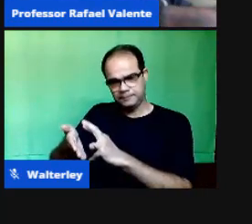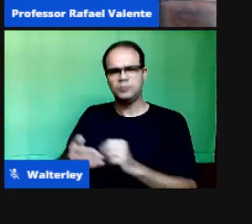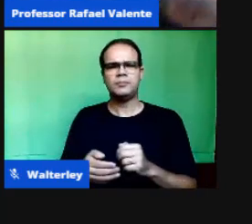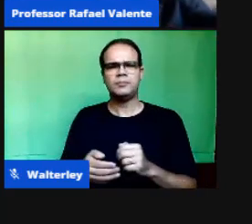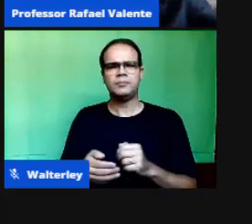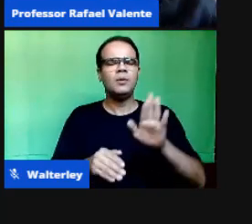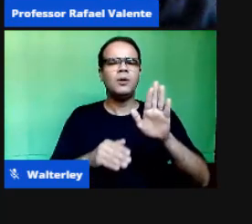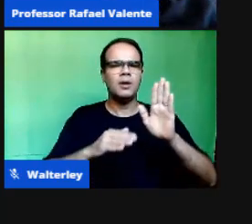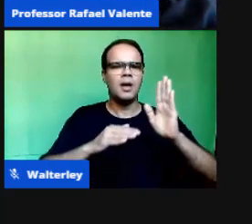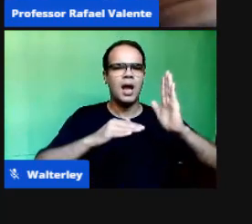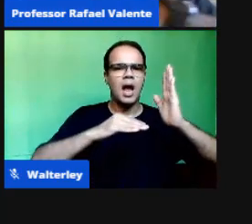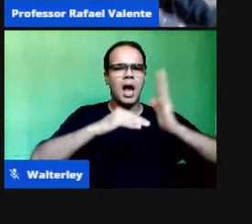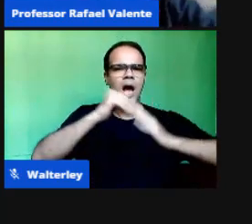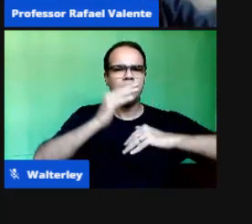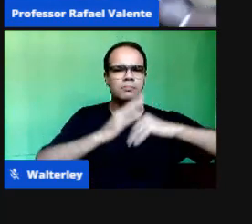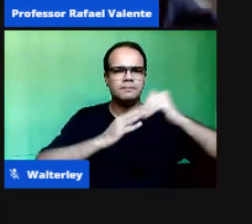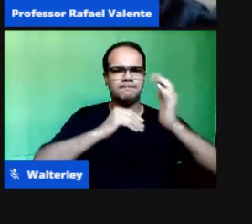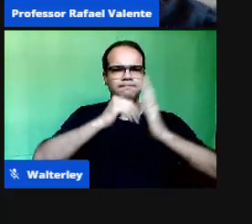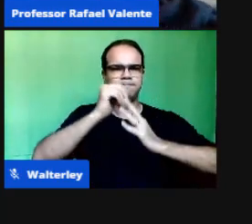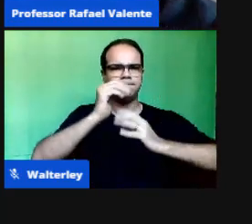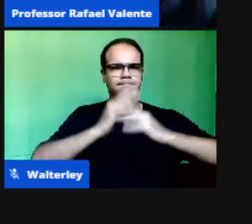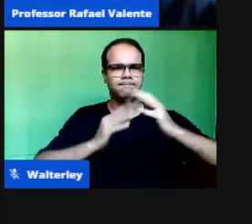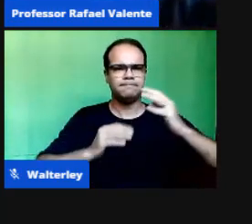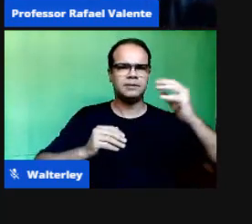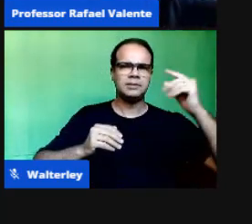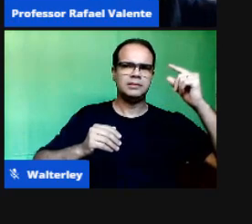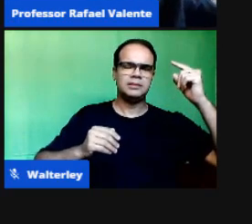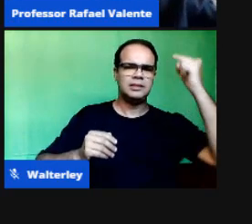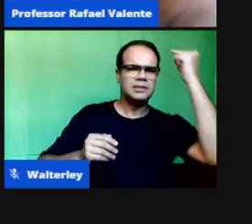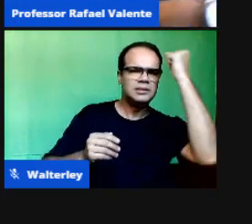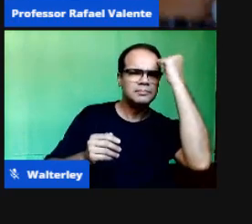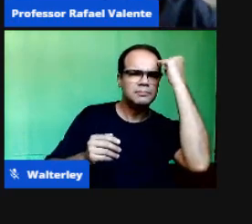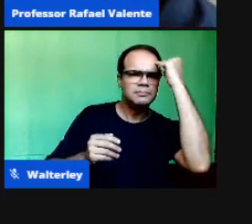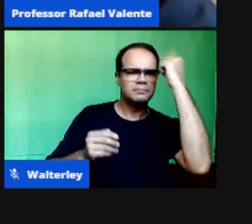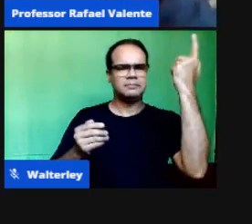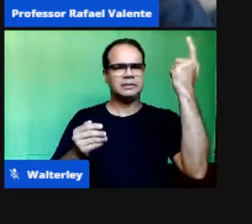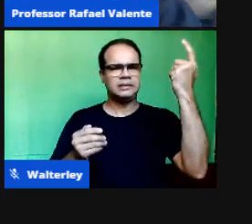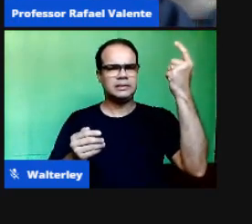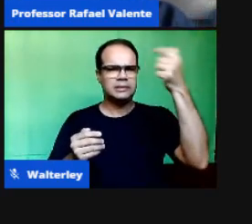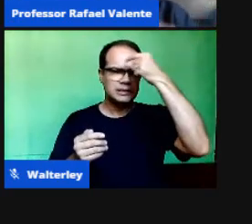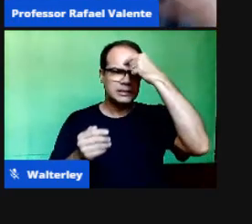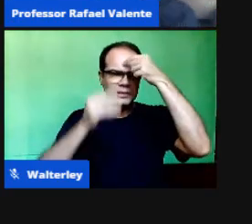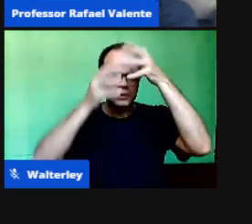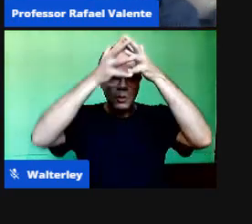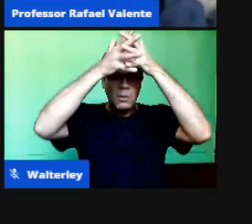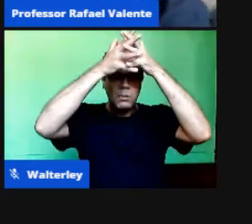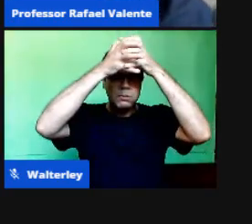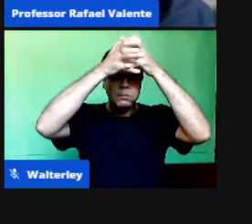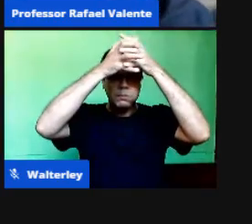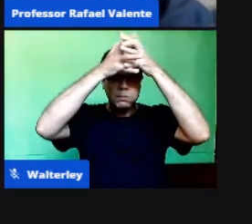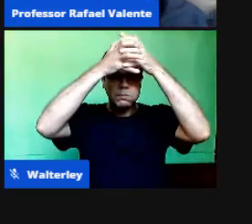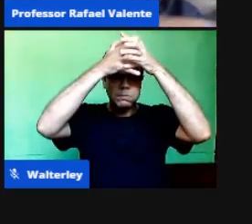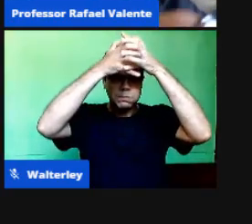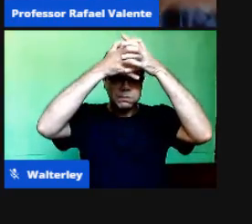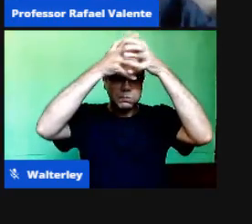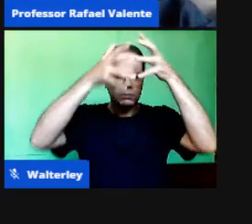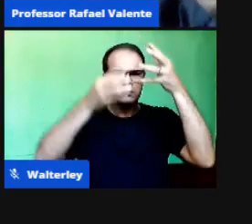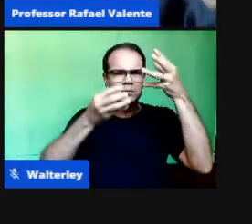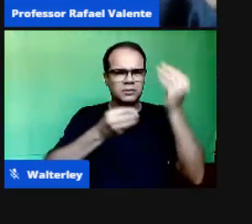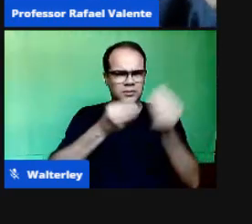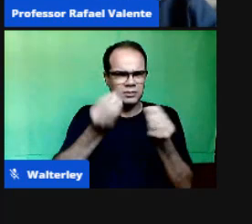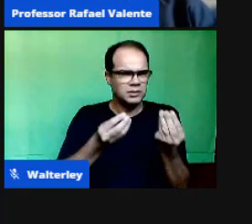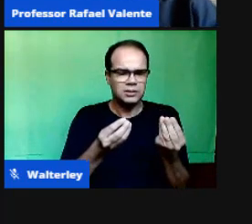habilidades socioemocionais, né, inteligência emocional. Não é um termo que a gente ouve por agora, né?